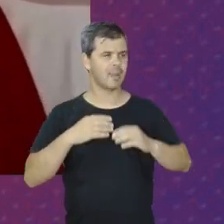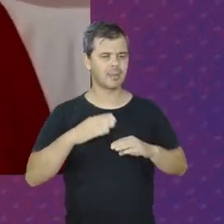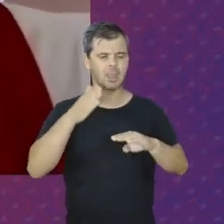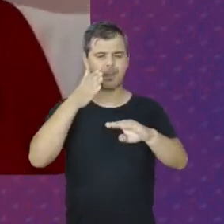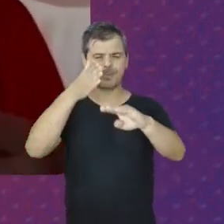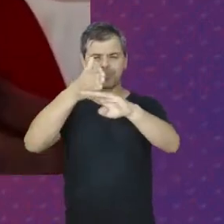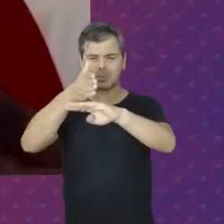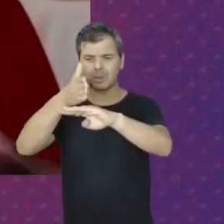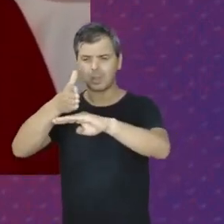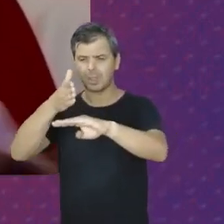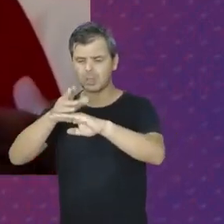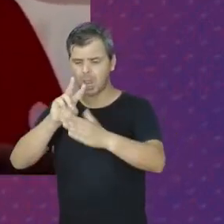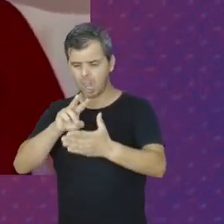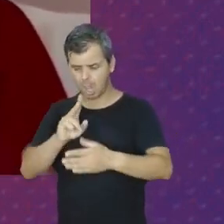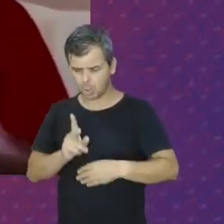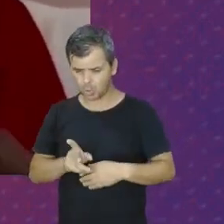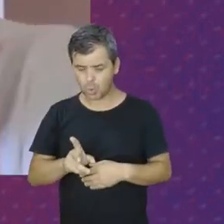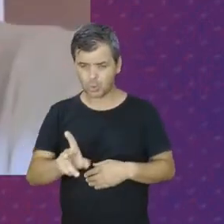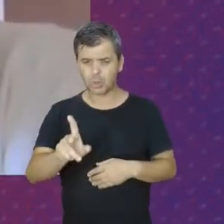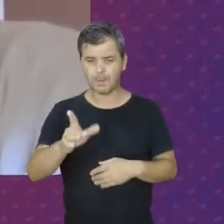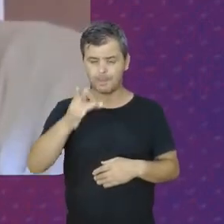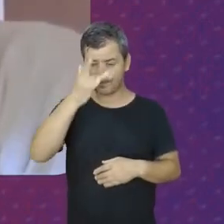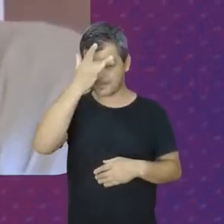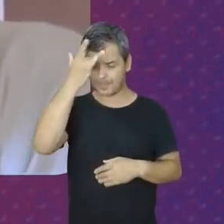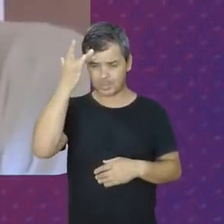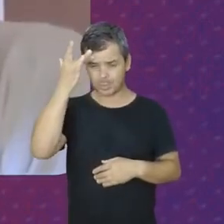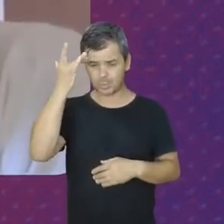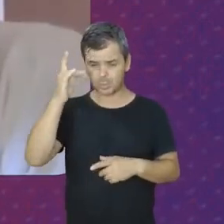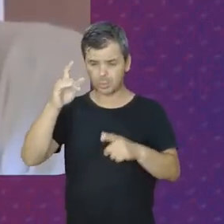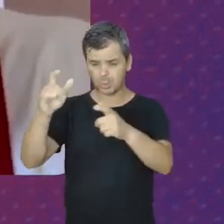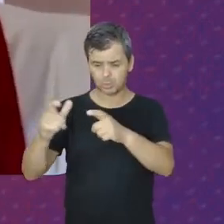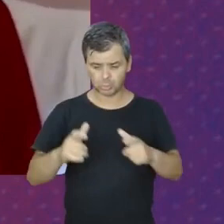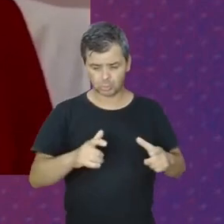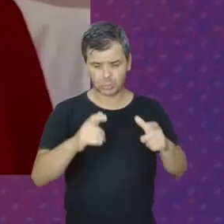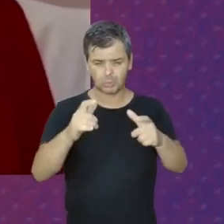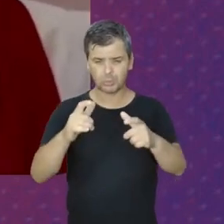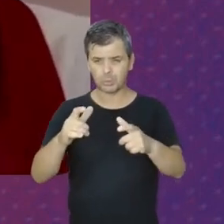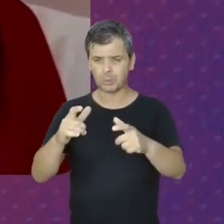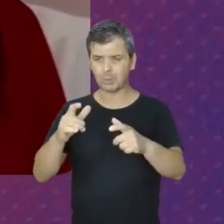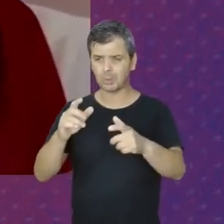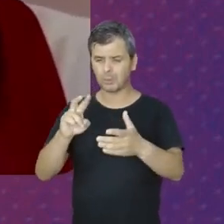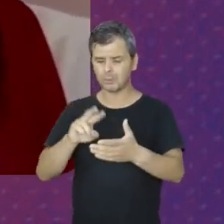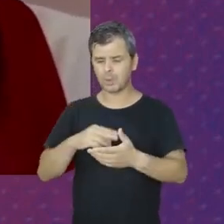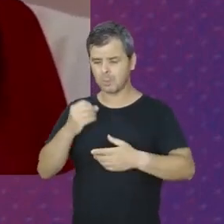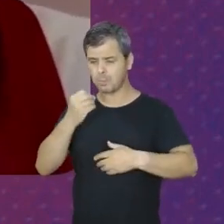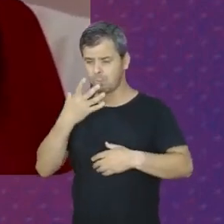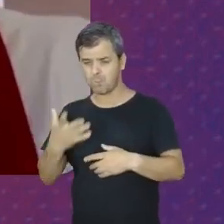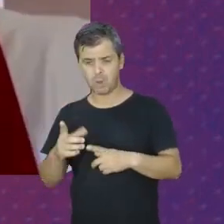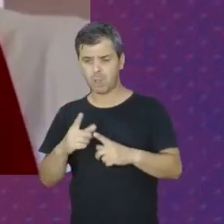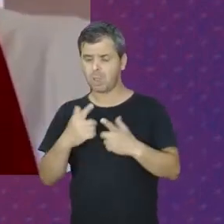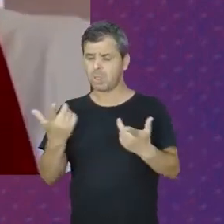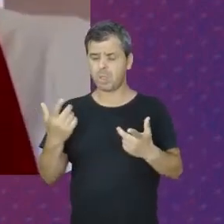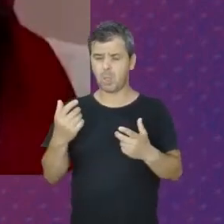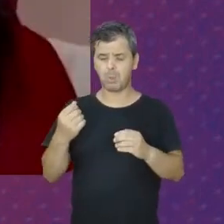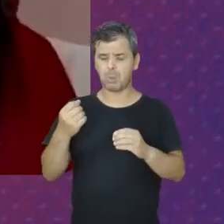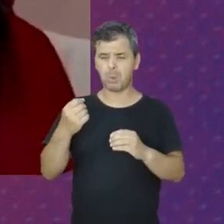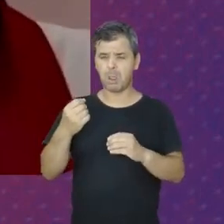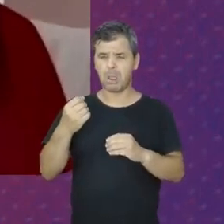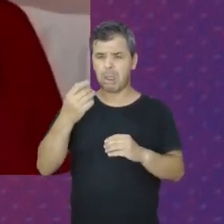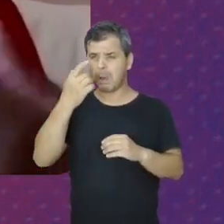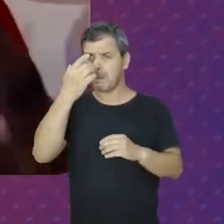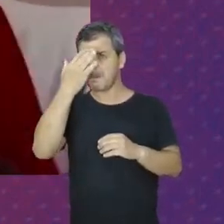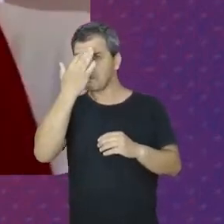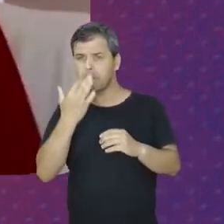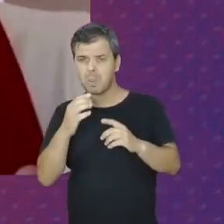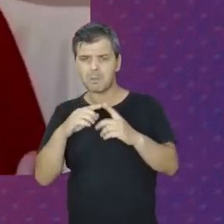entrada, a permanência das pessoas nos meios de comunicação de forma positiva, não caracterizando de